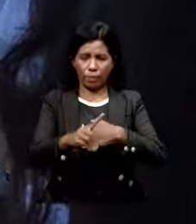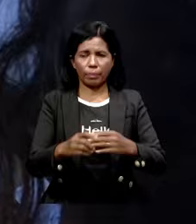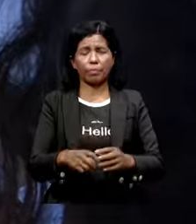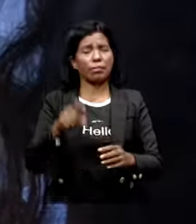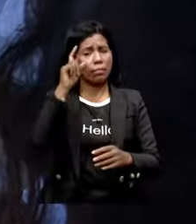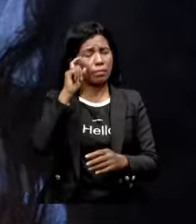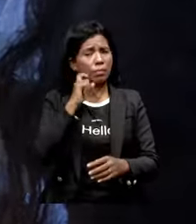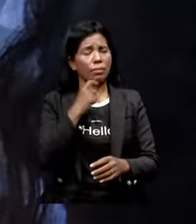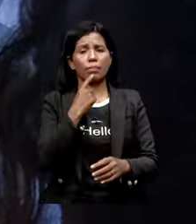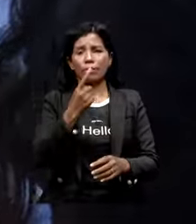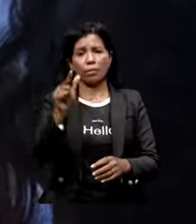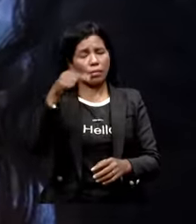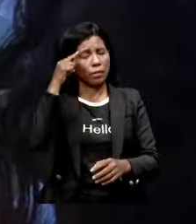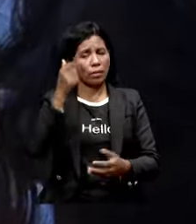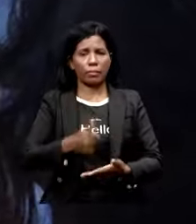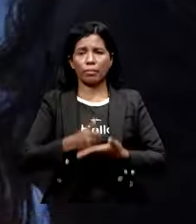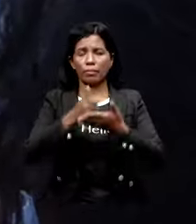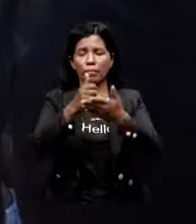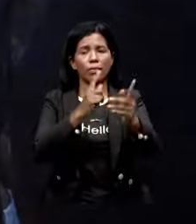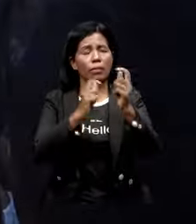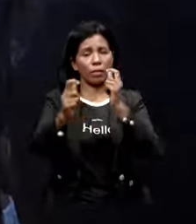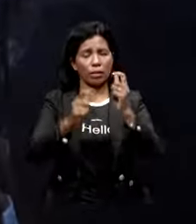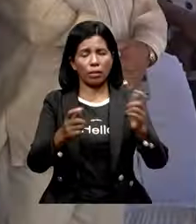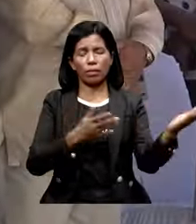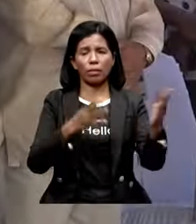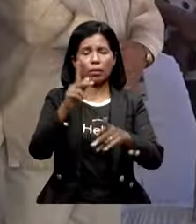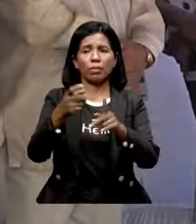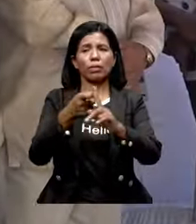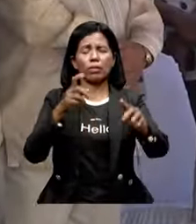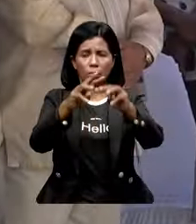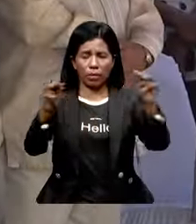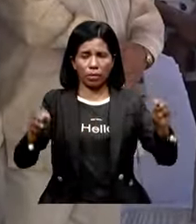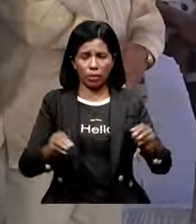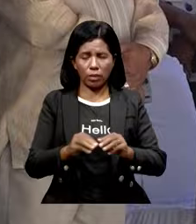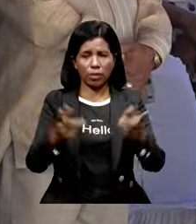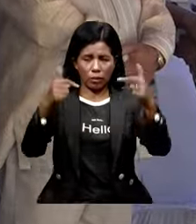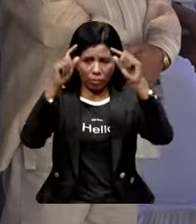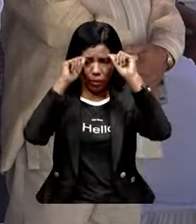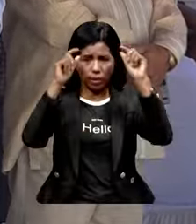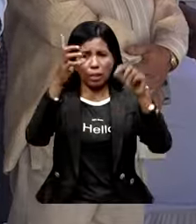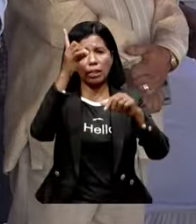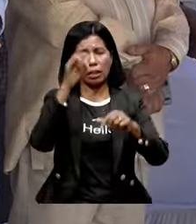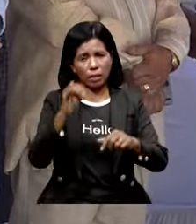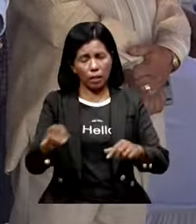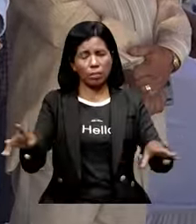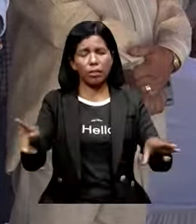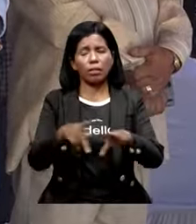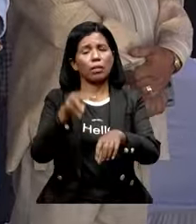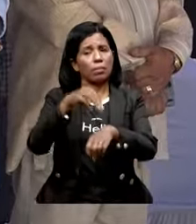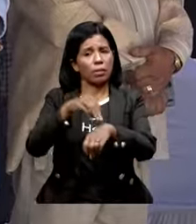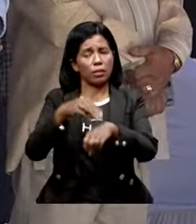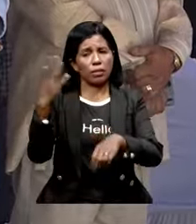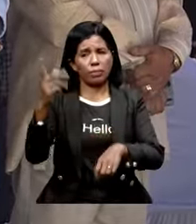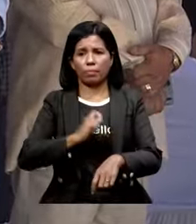Mos informa, governo se facilita transporte a Tutula Peregrino Ciro, o município, a Tumaidili, onde participa a missa solene e a